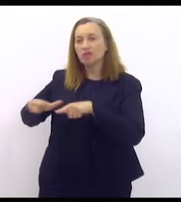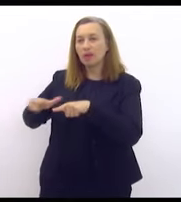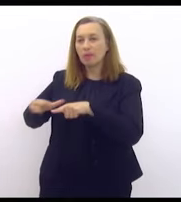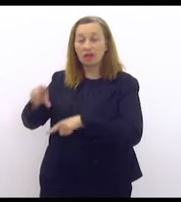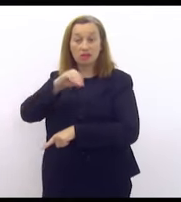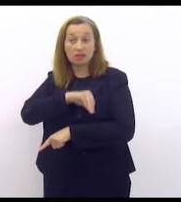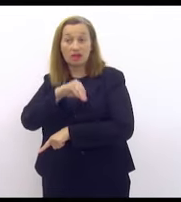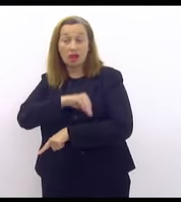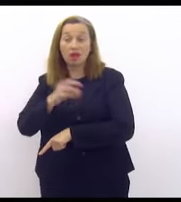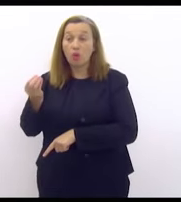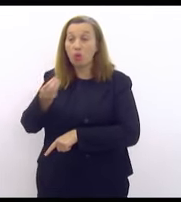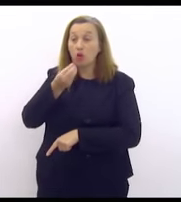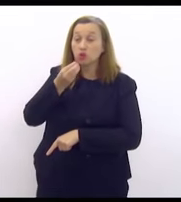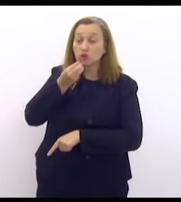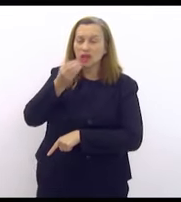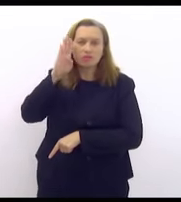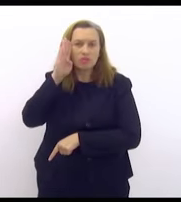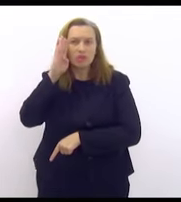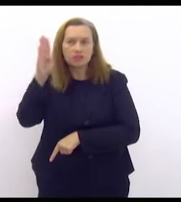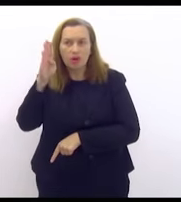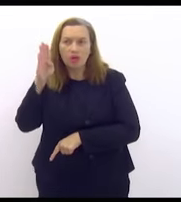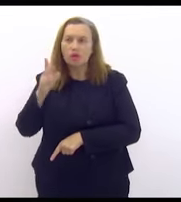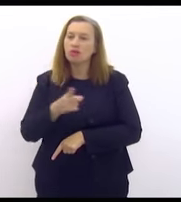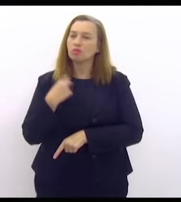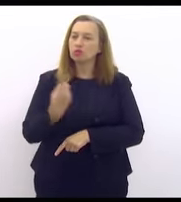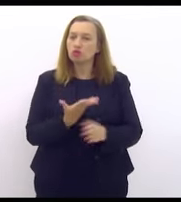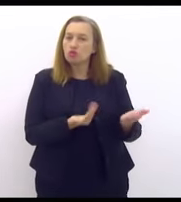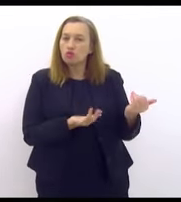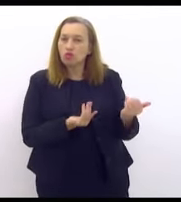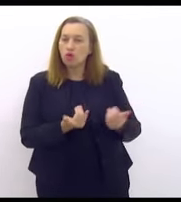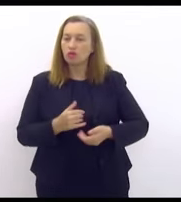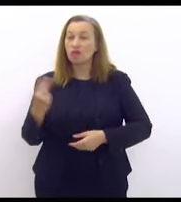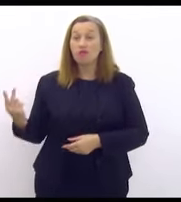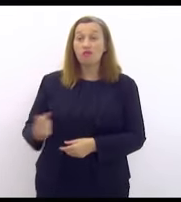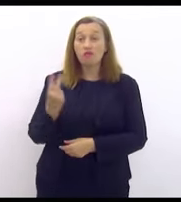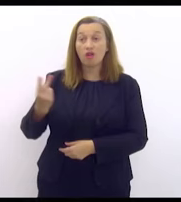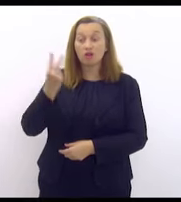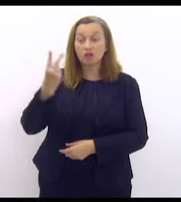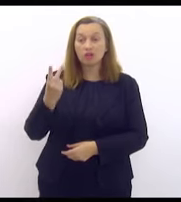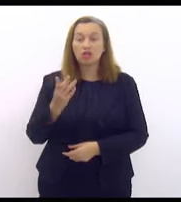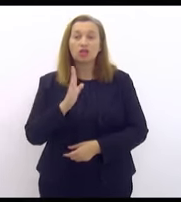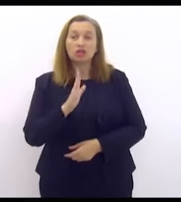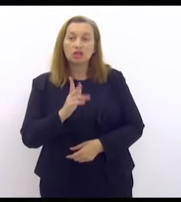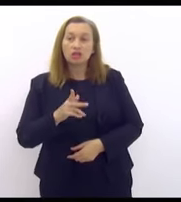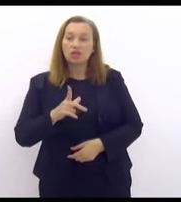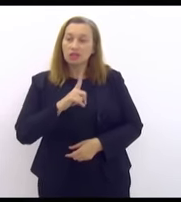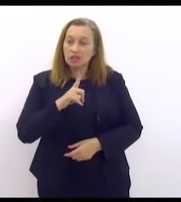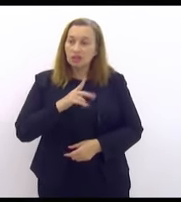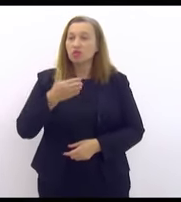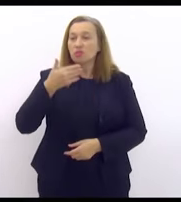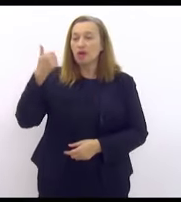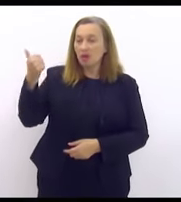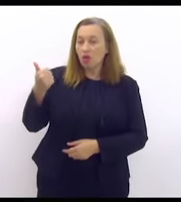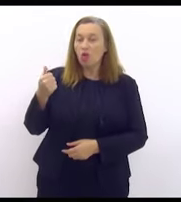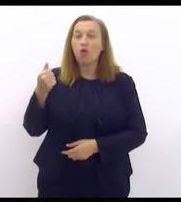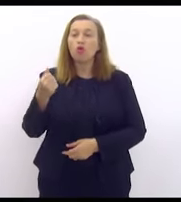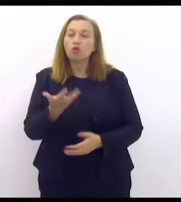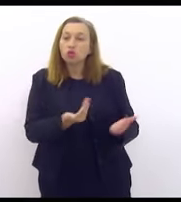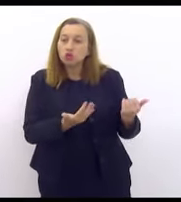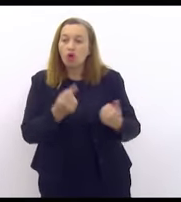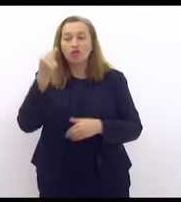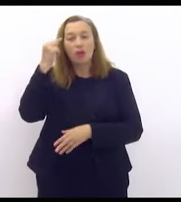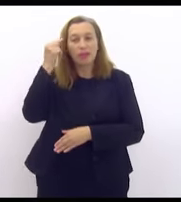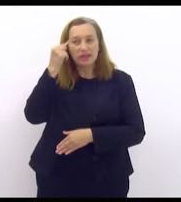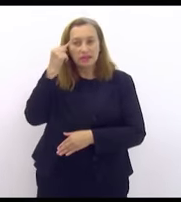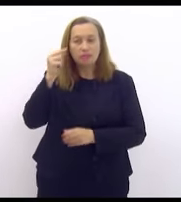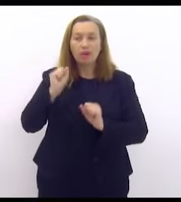e oportunidade, principalmente para os nossos jovens, valorizando aquilo que nós temos melhor, que é os nossos jovens pensando eles